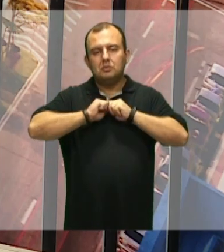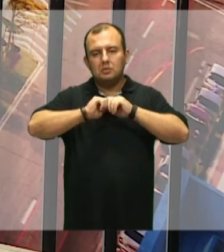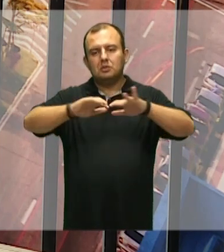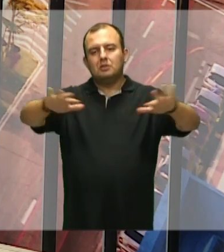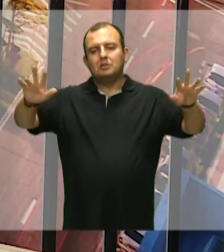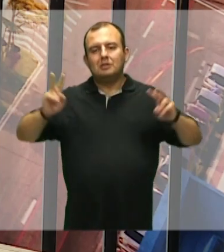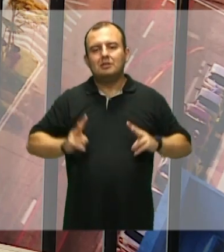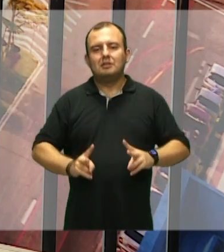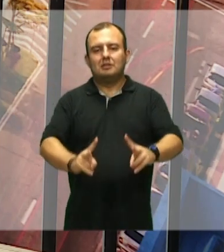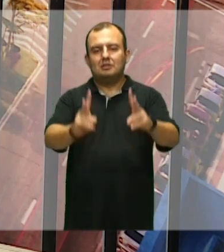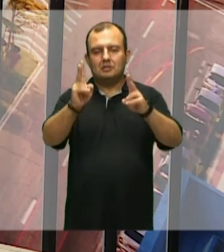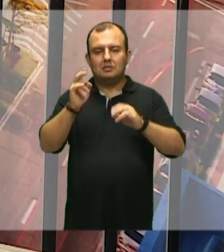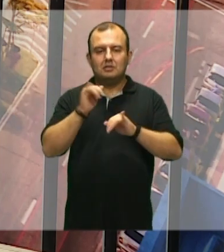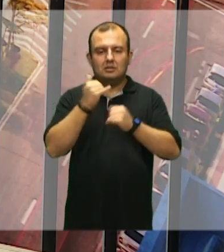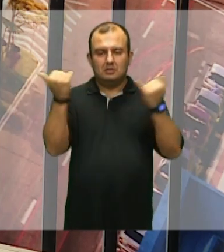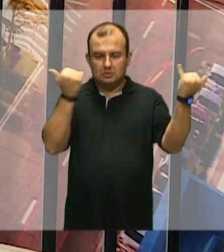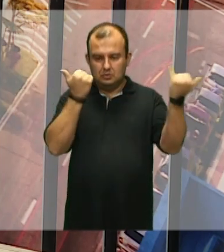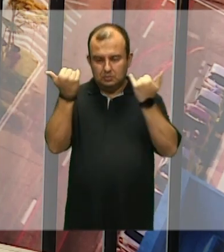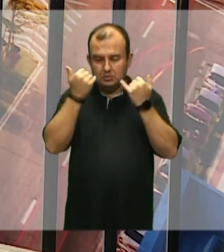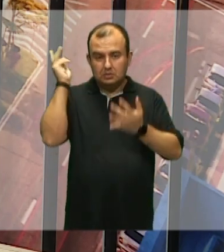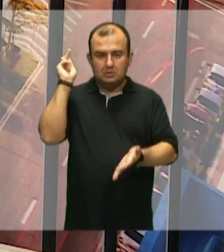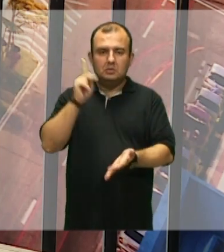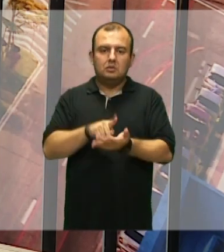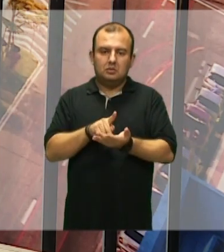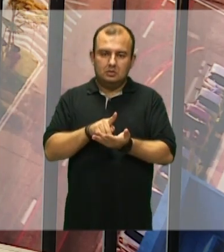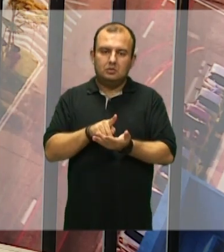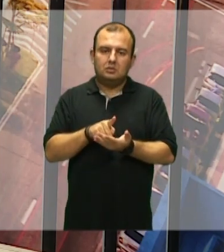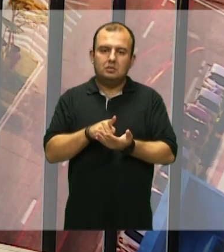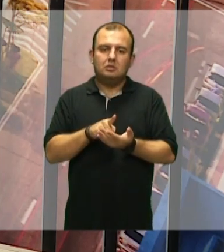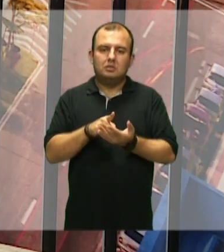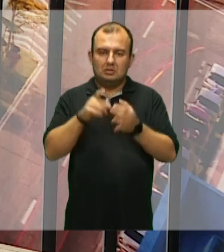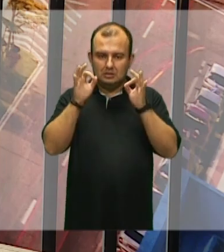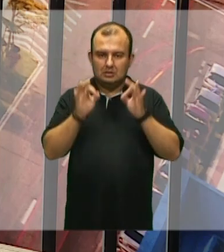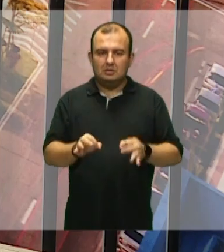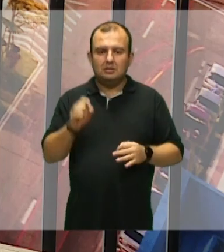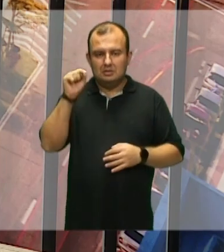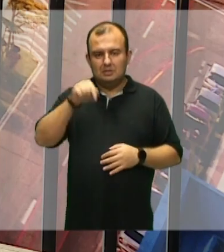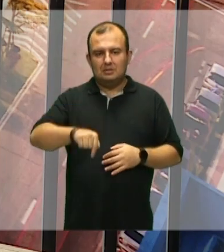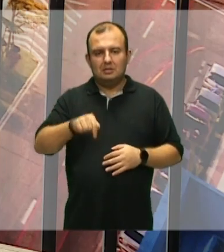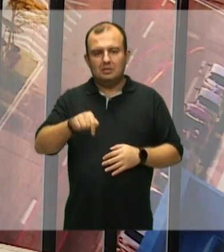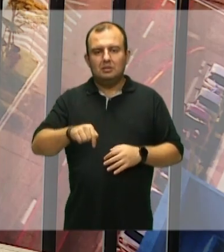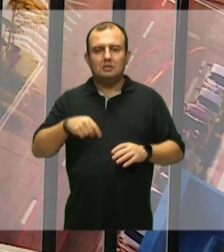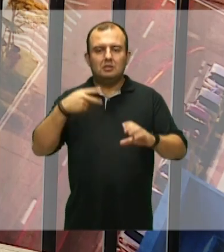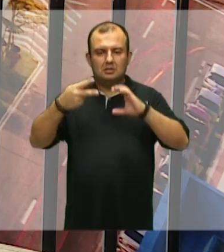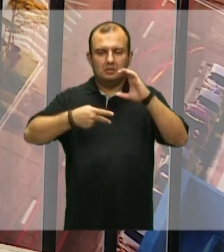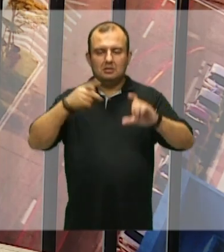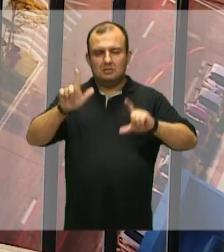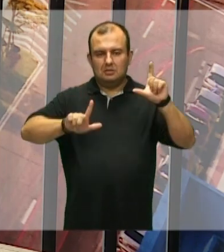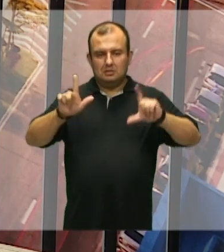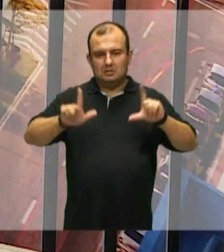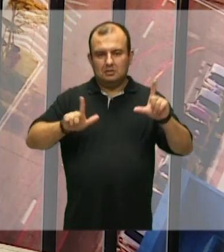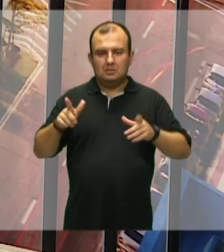circular sempre. A informação verdadeira e bem checada é aqui na TV Câmara.